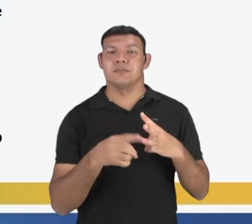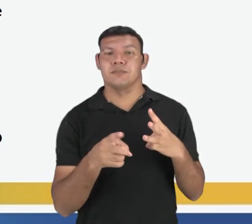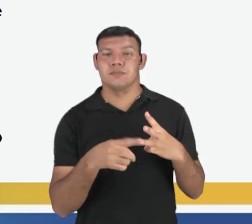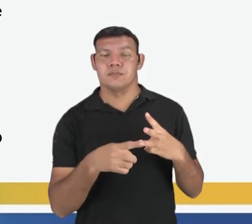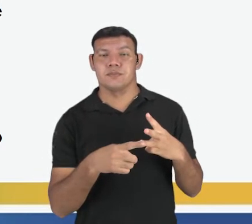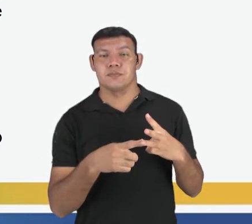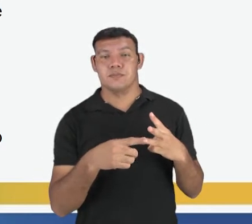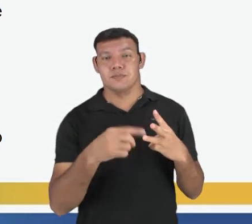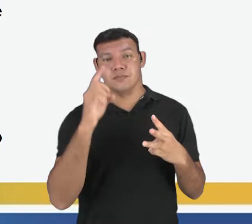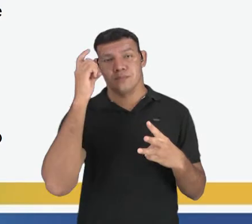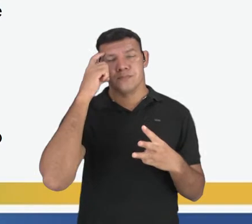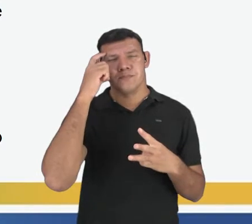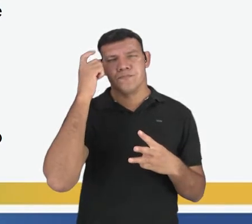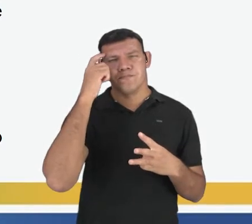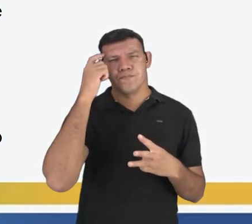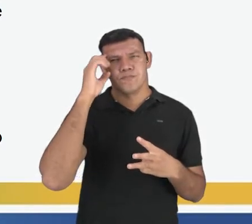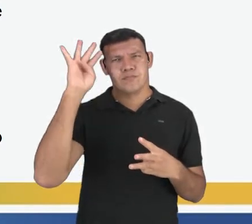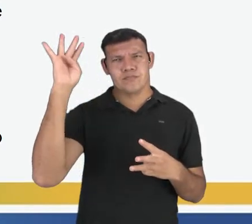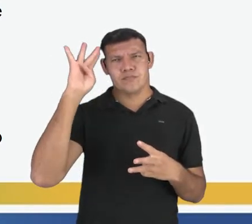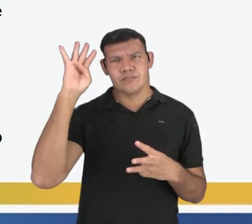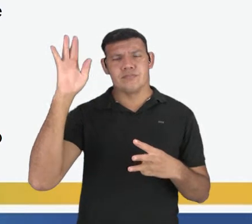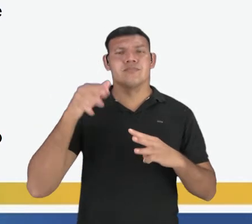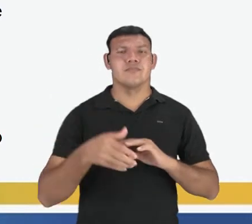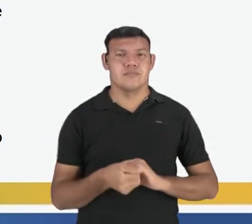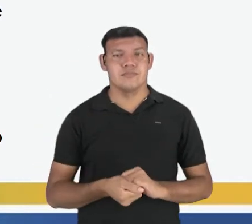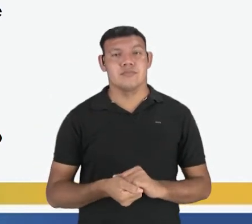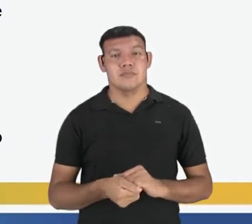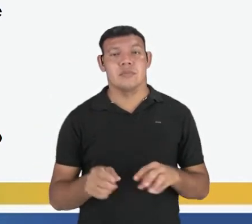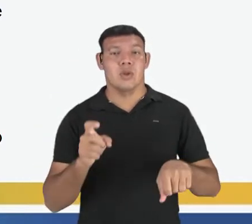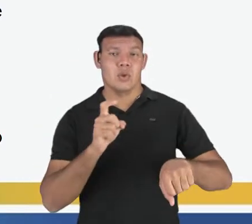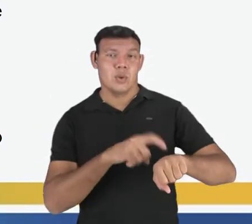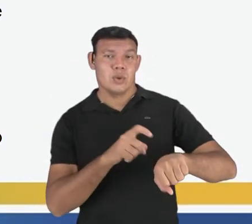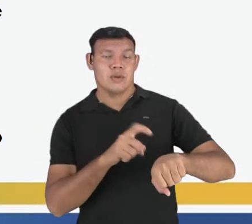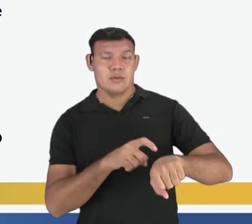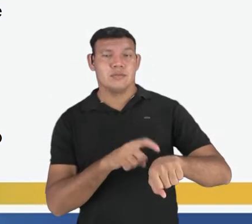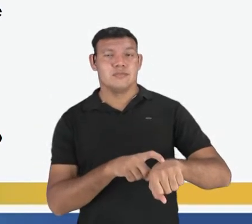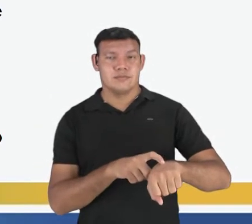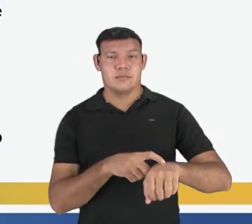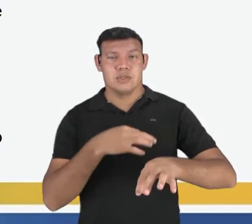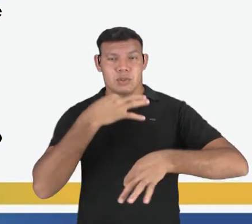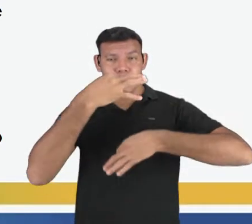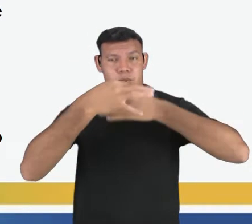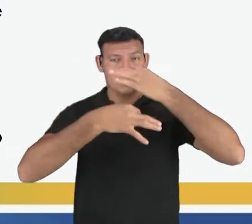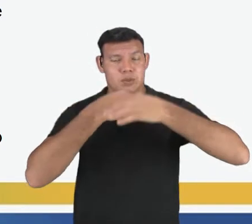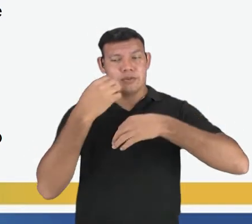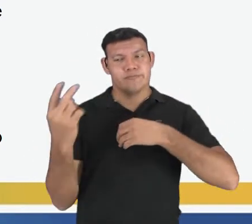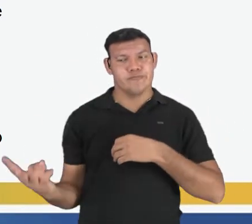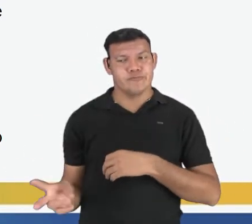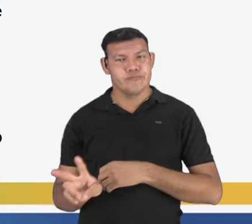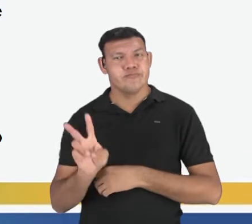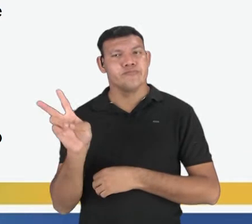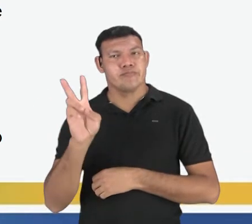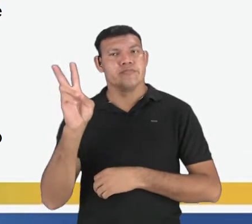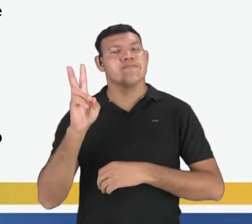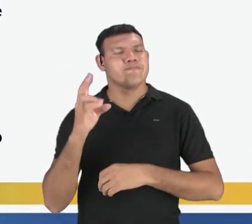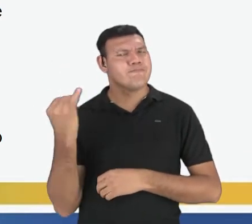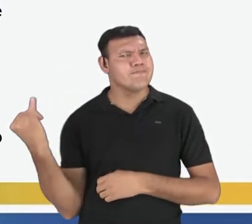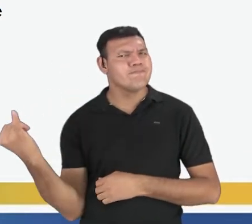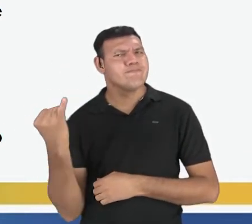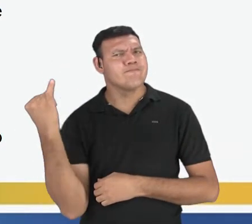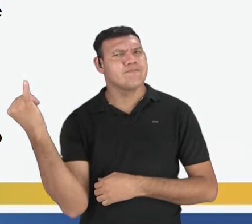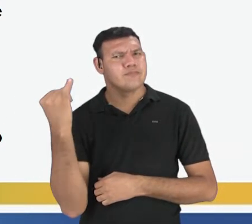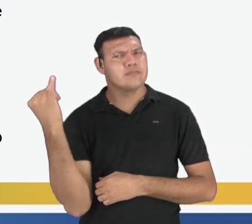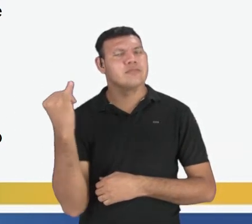O terceiro passo do filosofar é o momento da construção crítica de valores, né, que